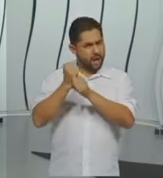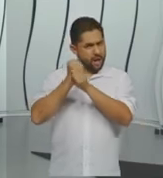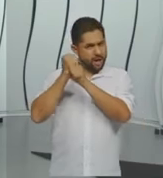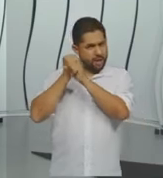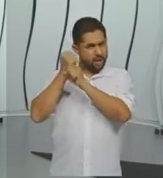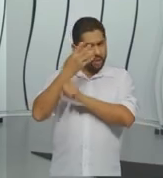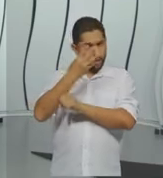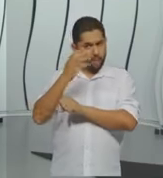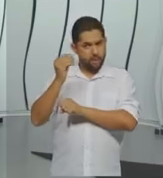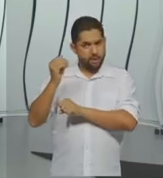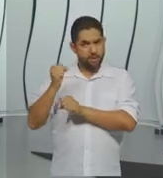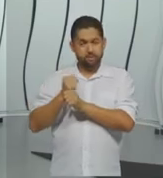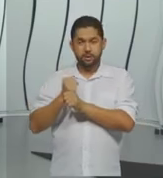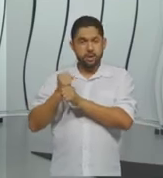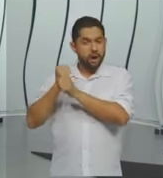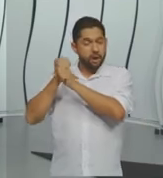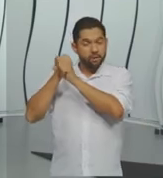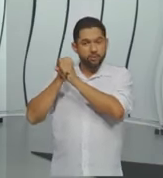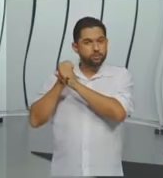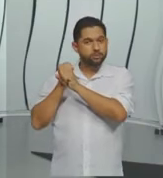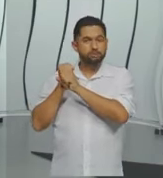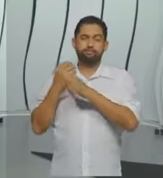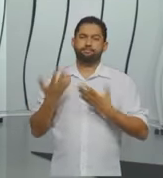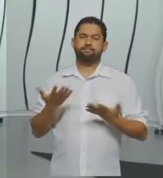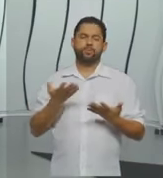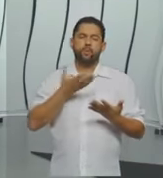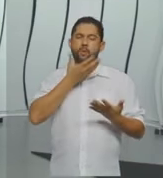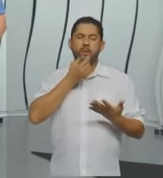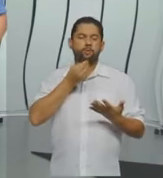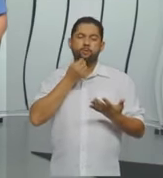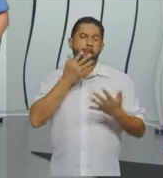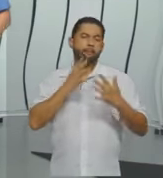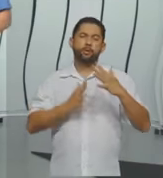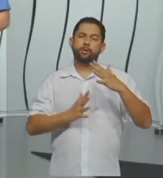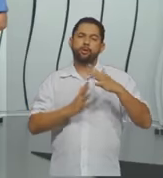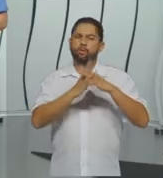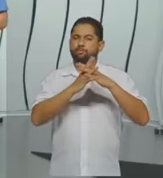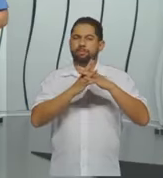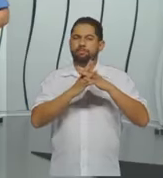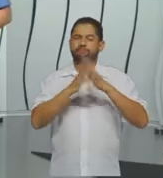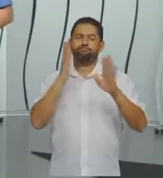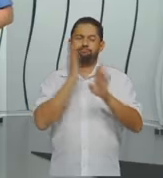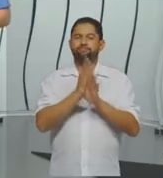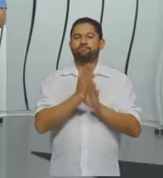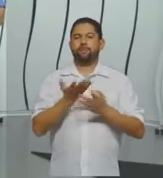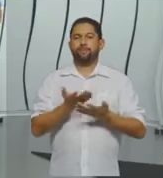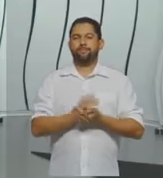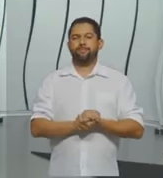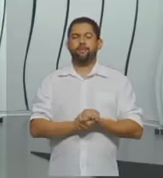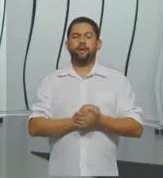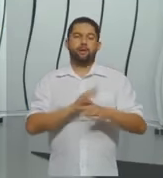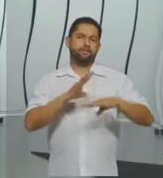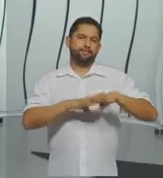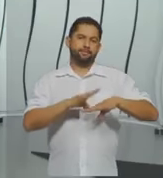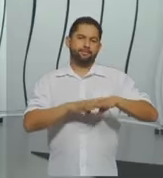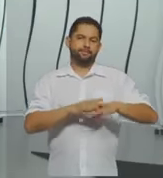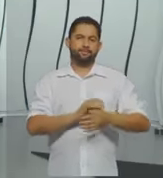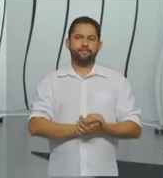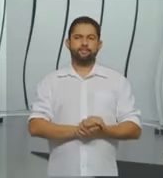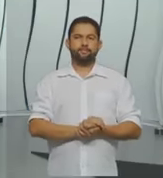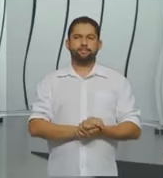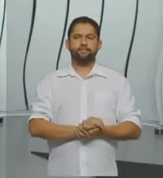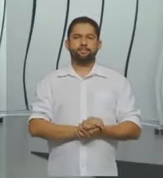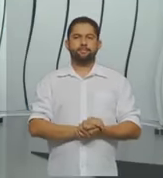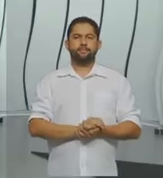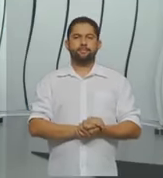isso. O cara foi genial. Né? Então, a terceira lei de Kepler é a lei harmônica, relaciona esses termos aqui. Beleza?